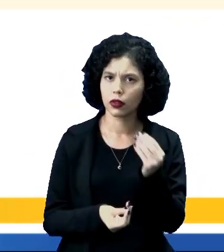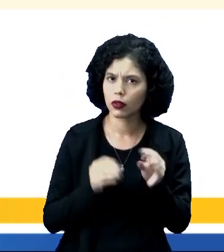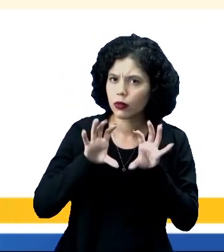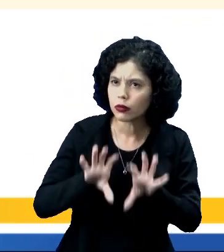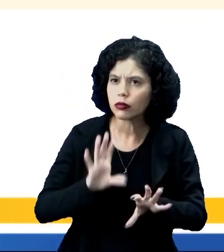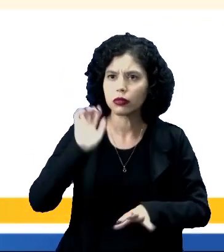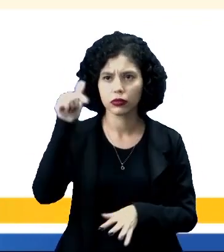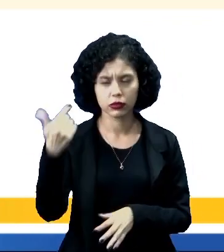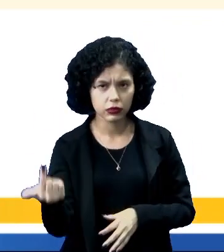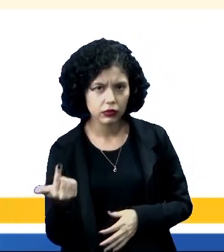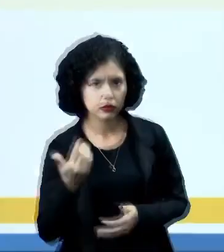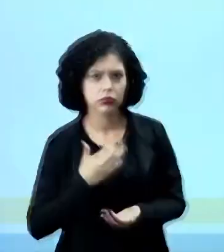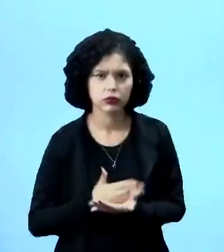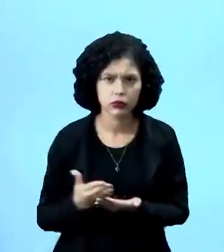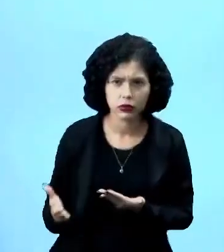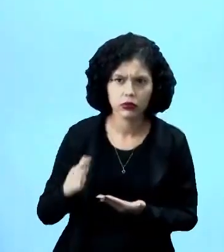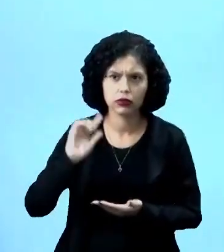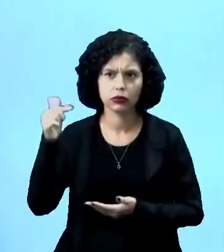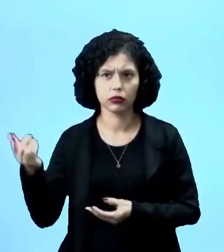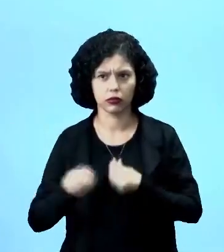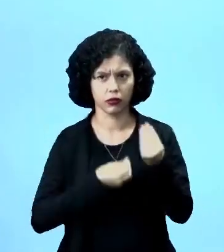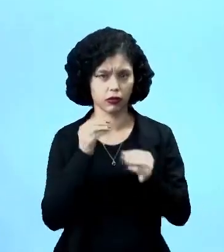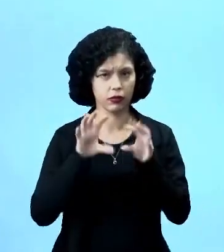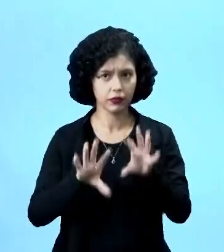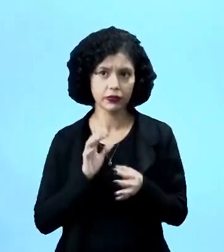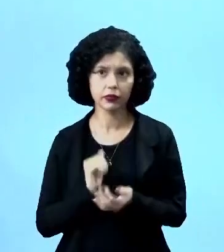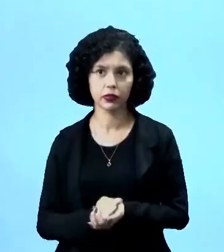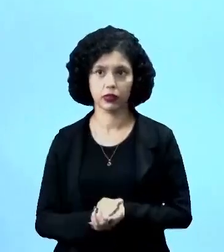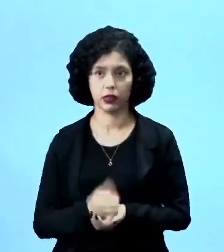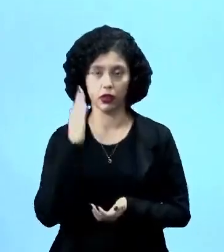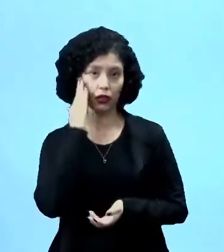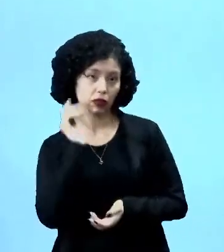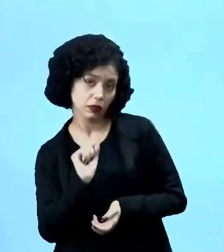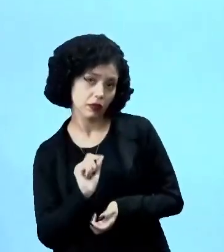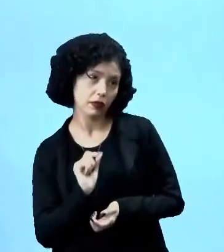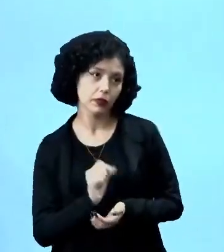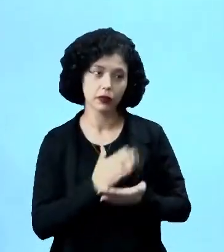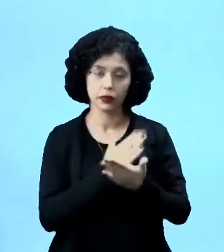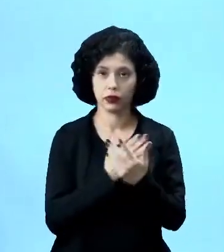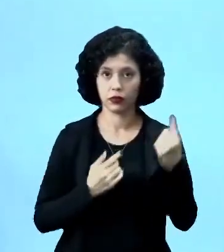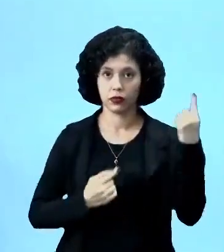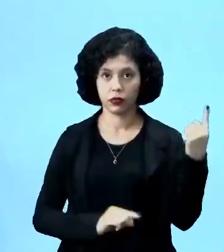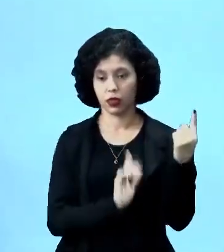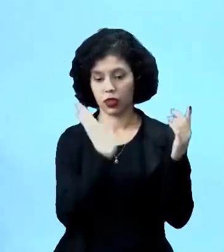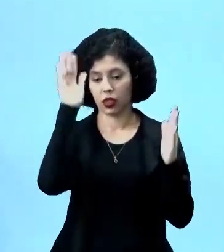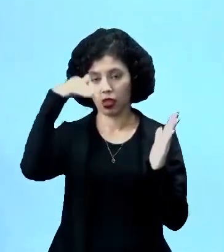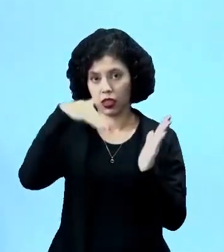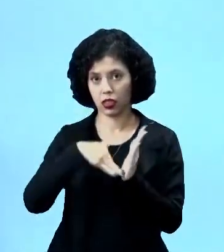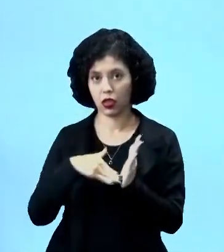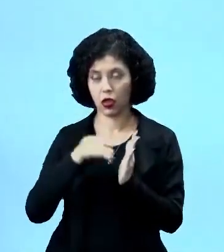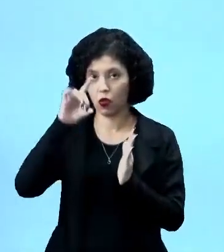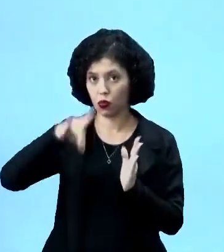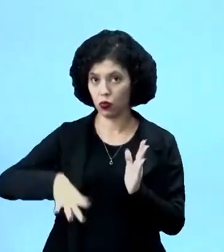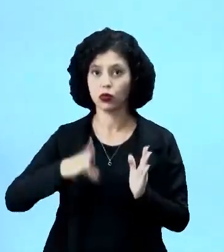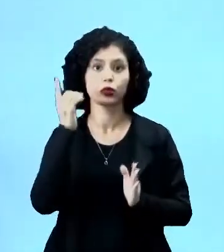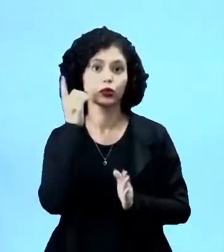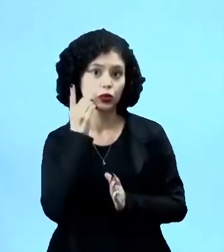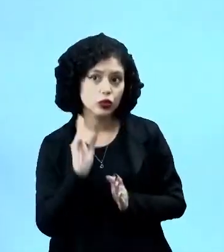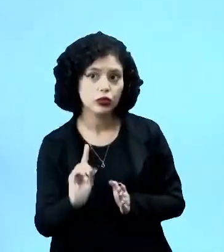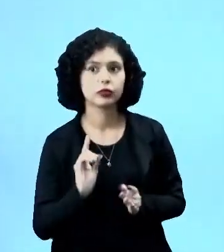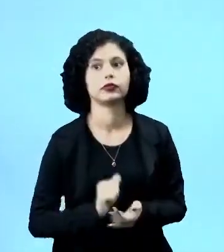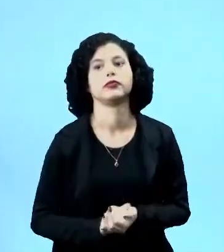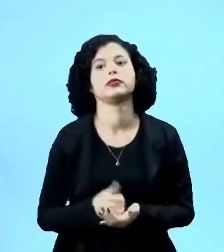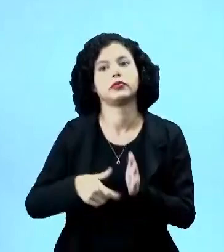assim o início de uma e o início de outra ele compreende o período do começo até o último dia